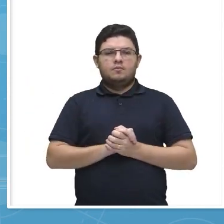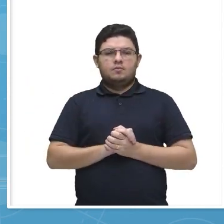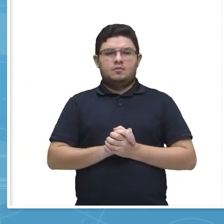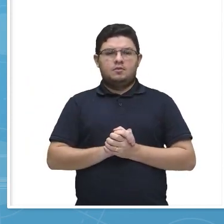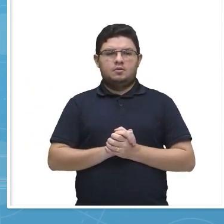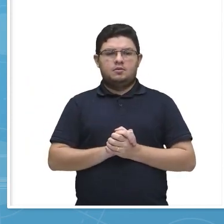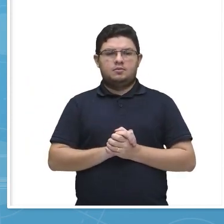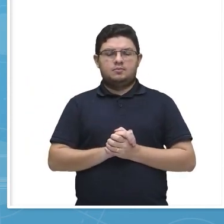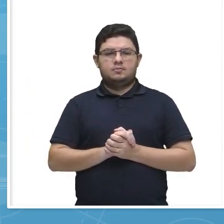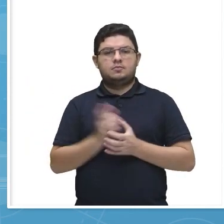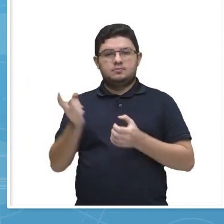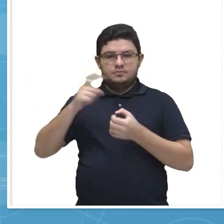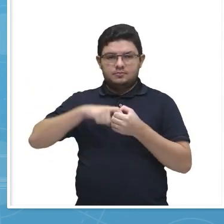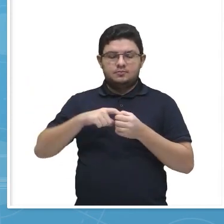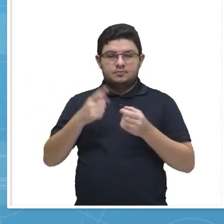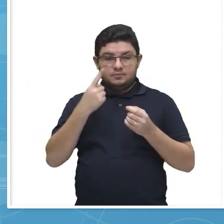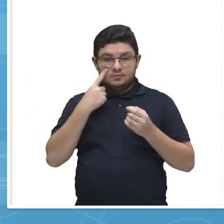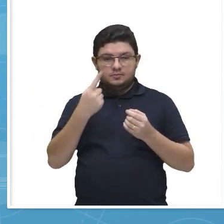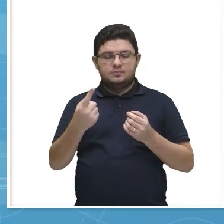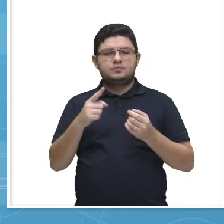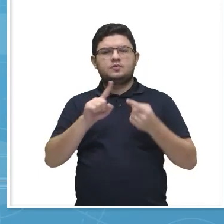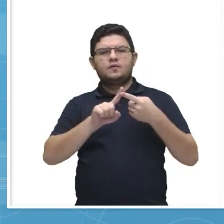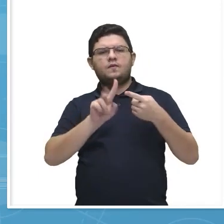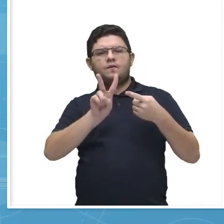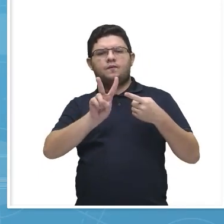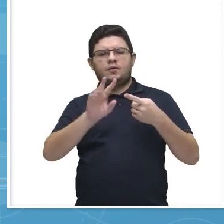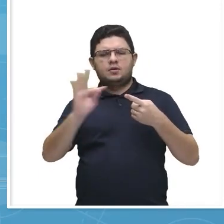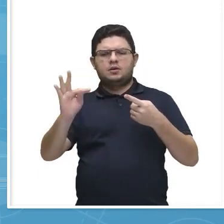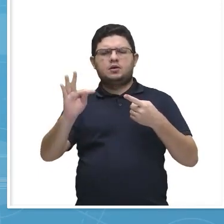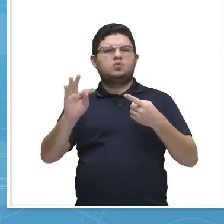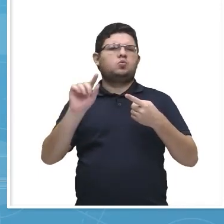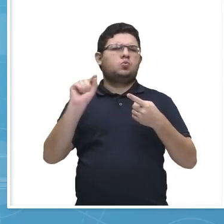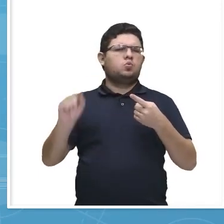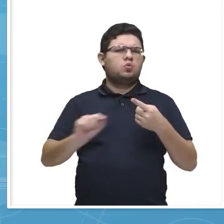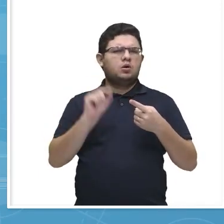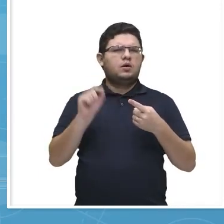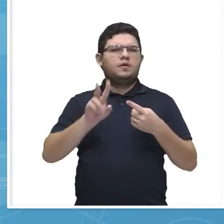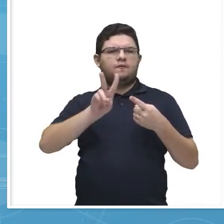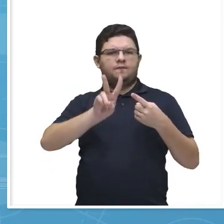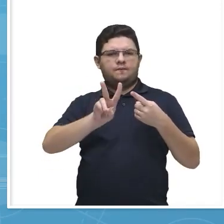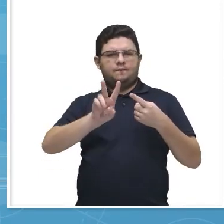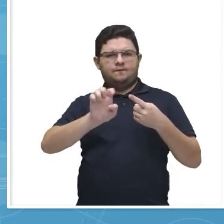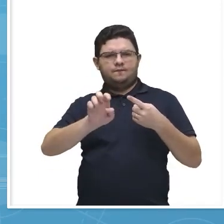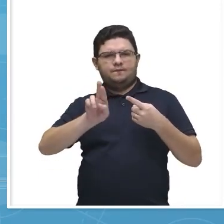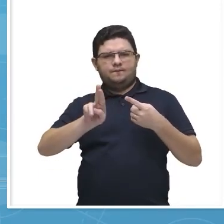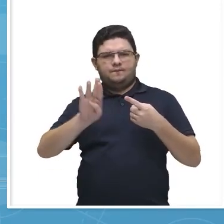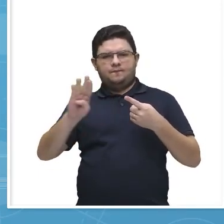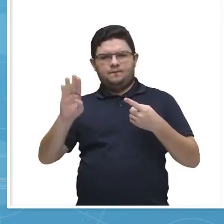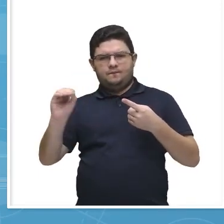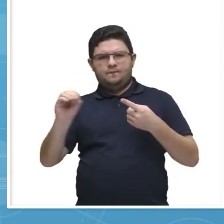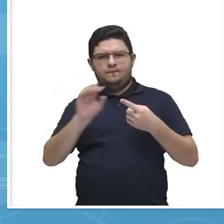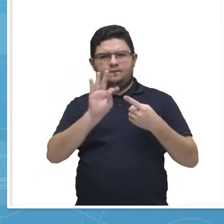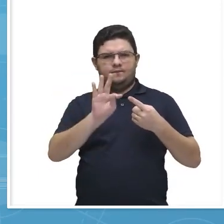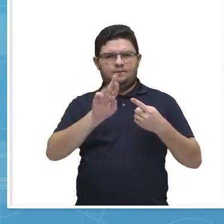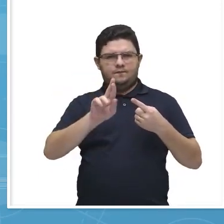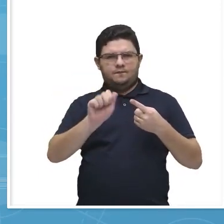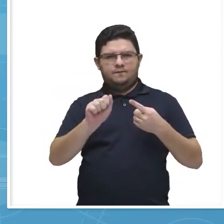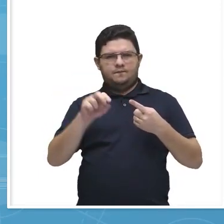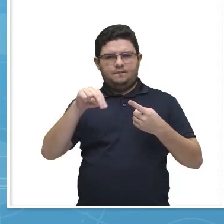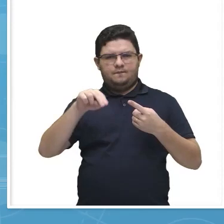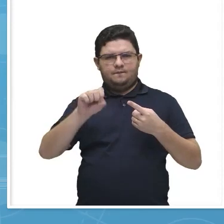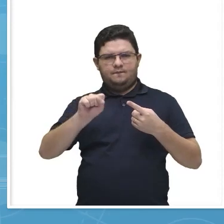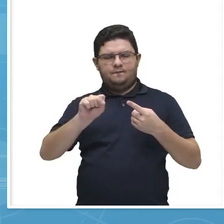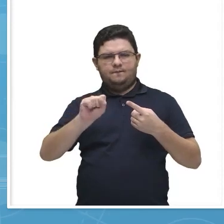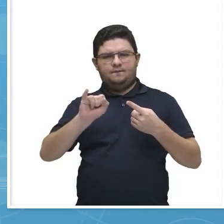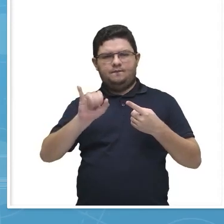comigo, pessoal. Verbo transitivo, aqueles verbos que precisam de complemento. E o verbo transitivo, ele